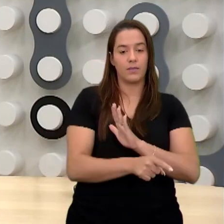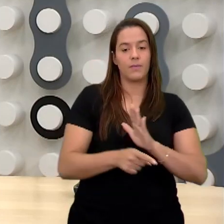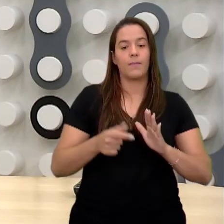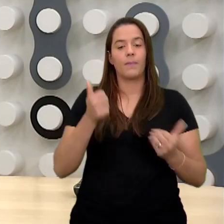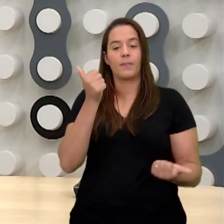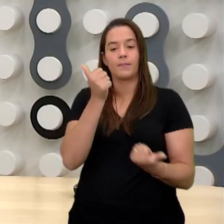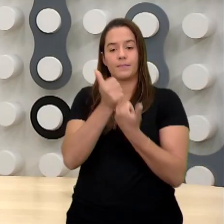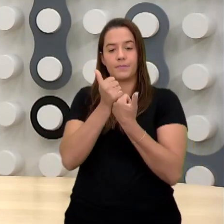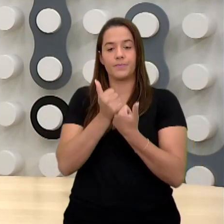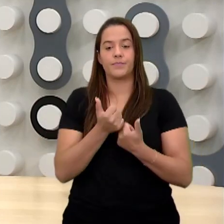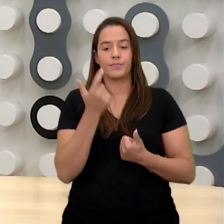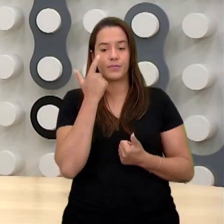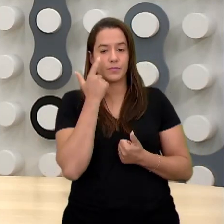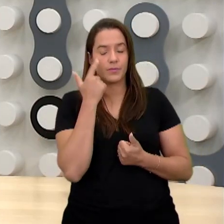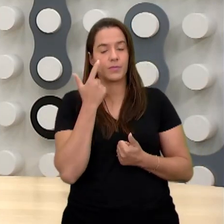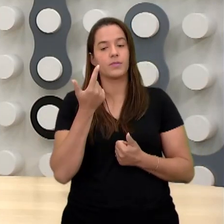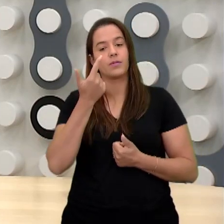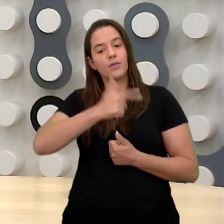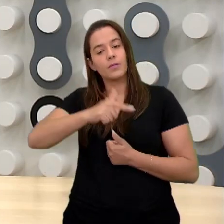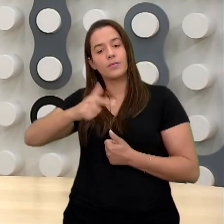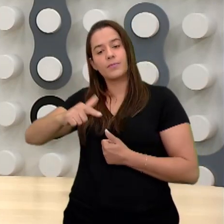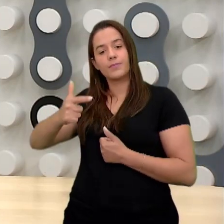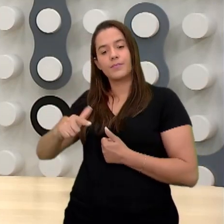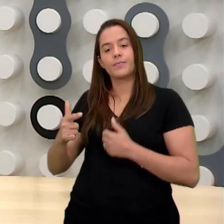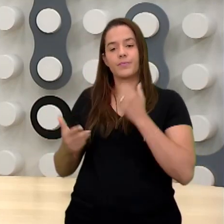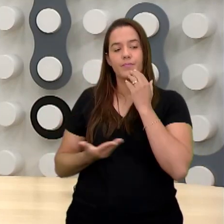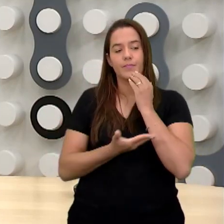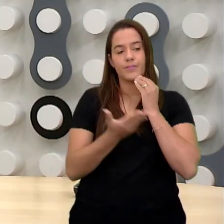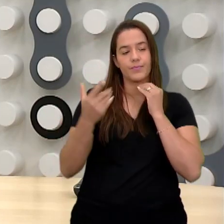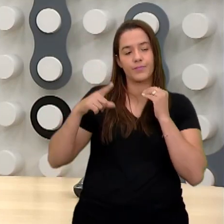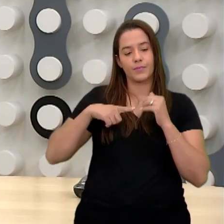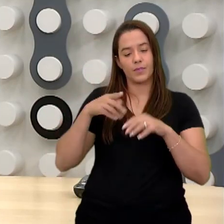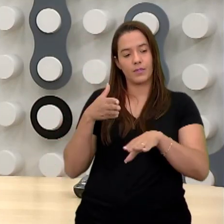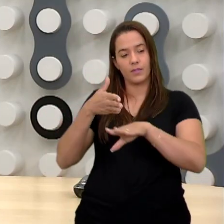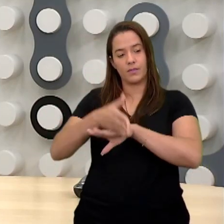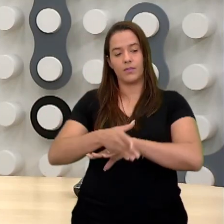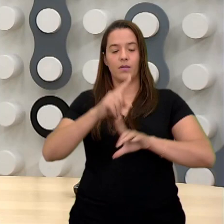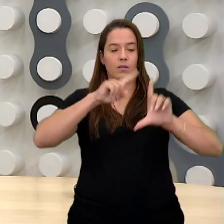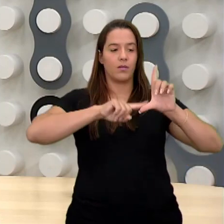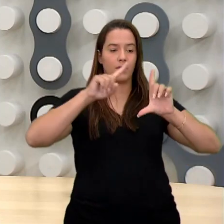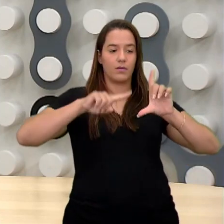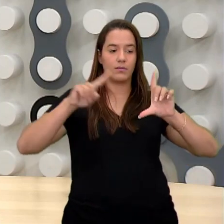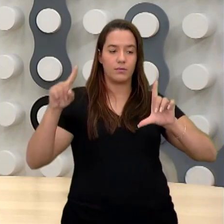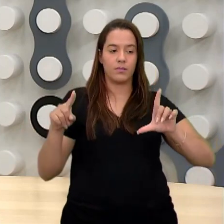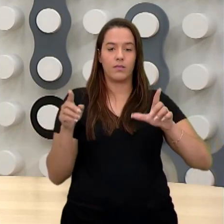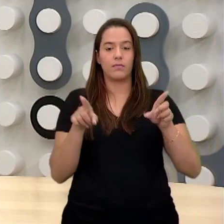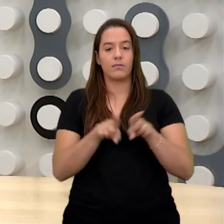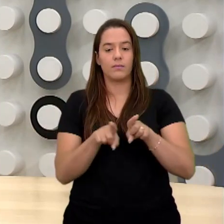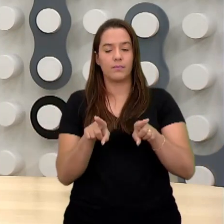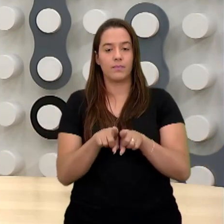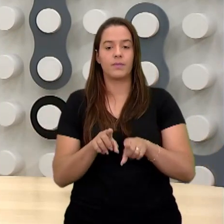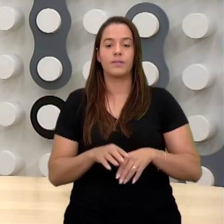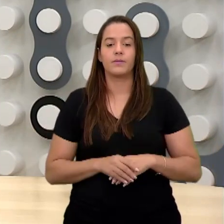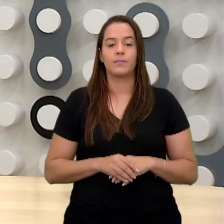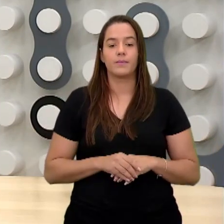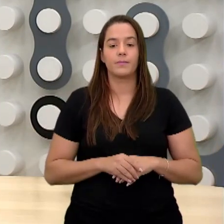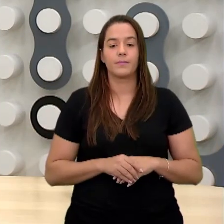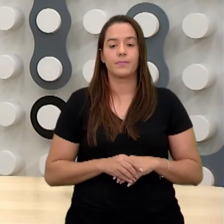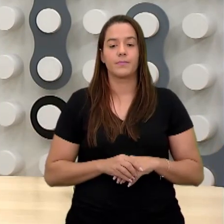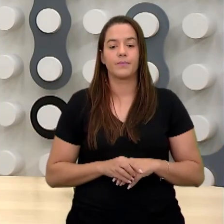componente, vocês vão ver lá que tem essa introdução, né? Também aí da escala do tempo geológico, né? Começando aí